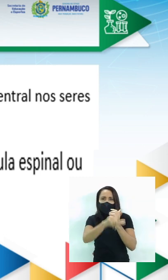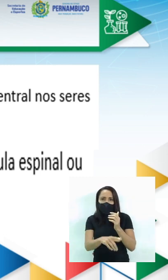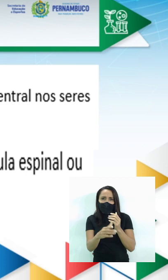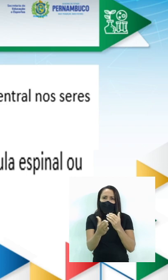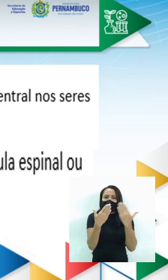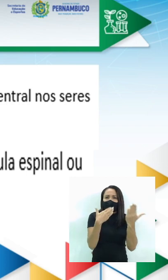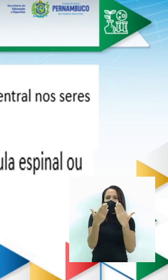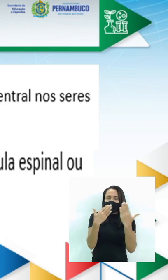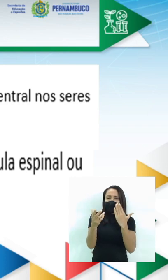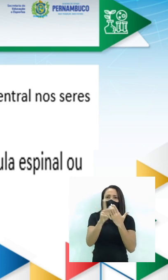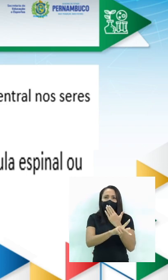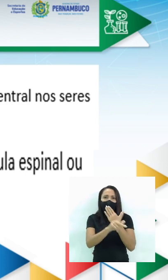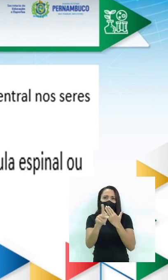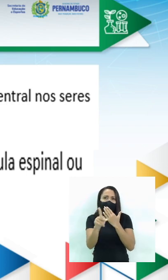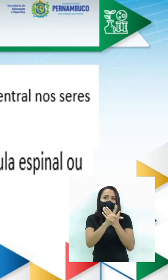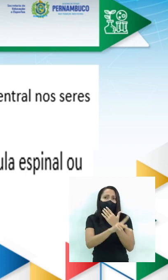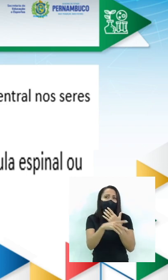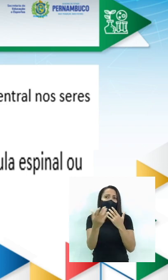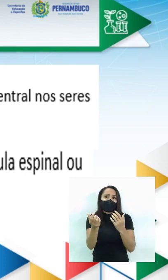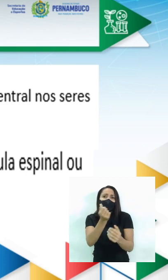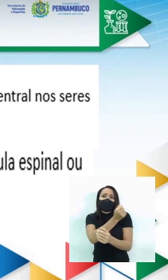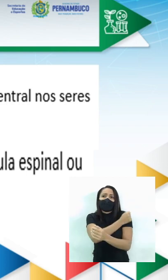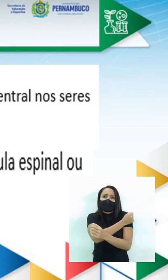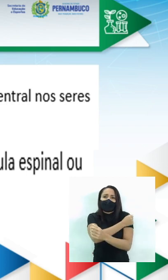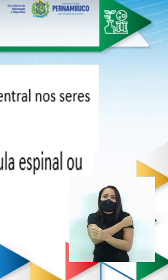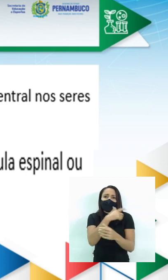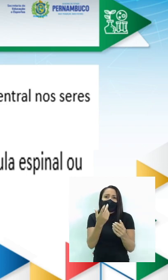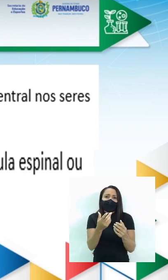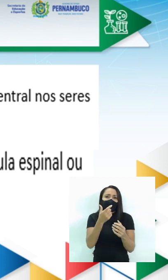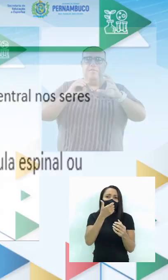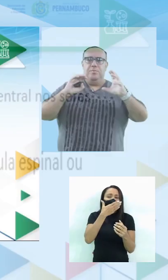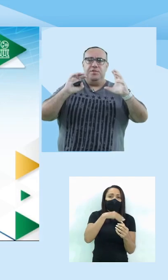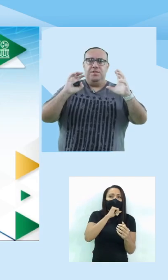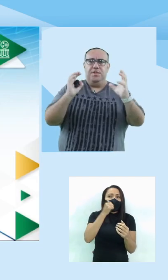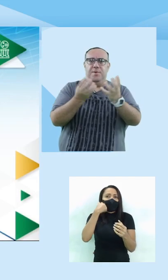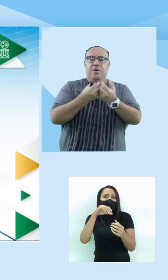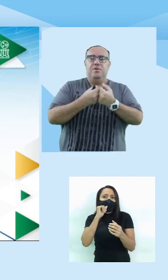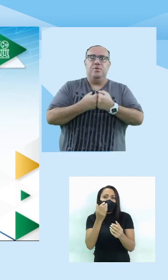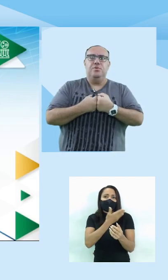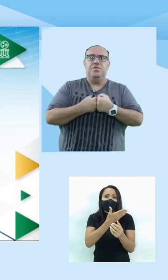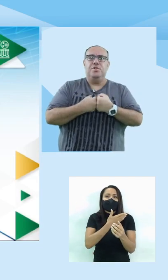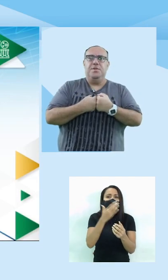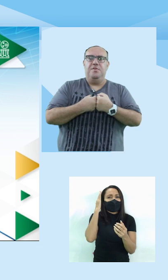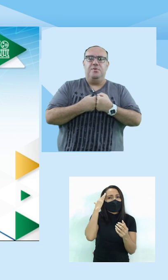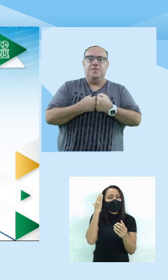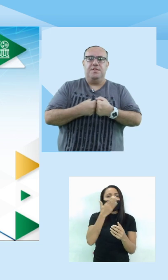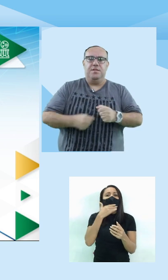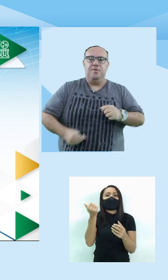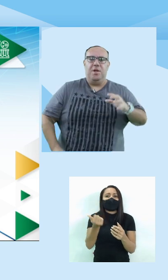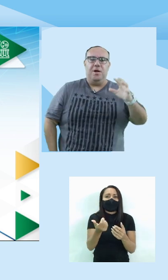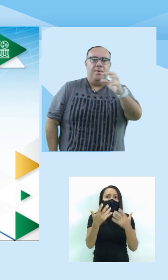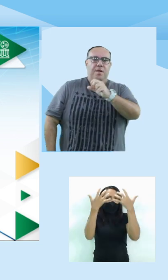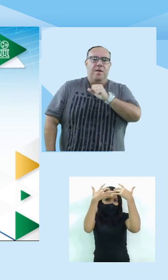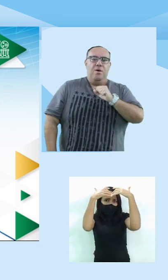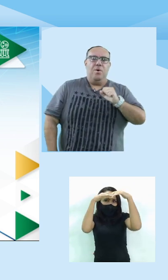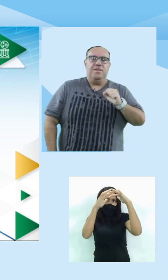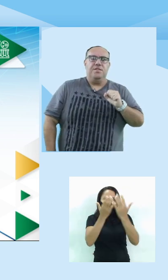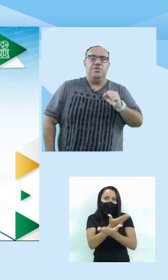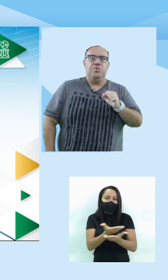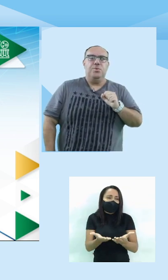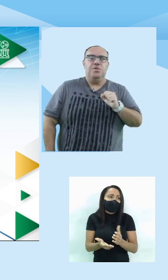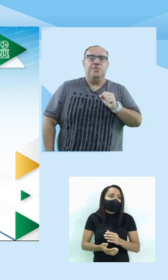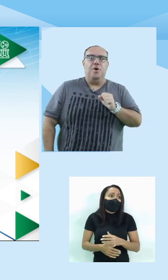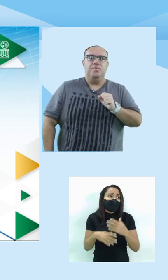debater com os professores, com os outros estudantes, com os pais, com os amigos e vamos entender melhor todo o sistema nervoso, tá certo? Vamos lá.